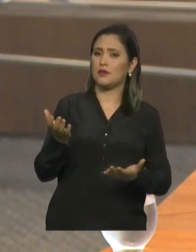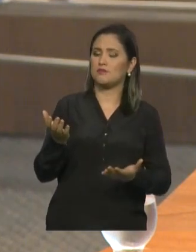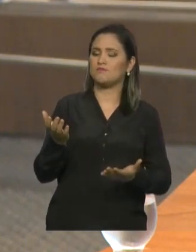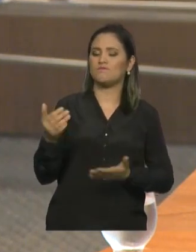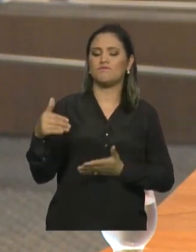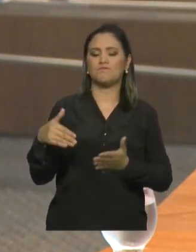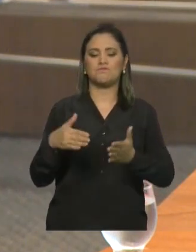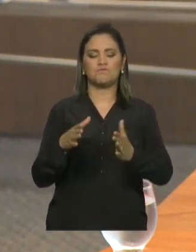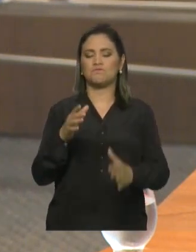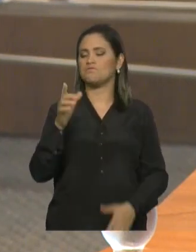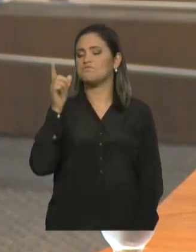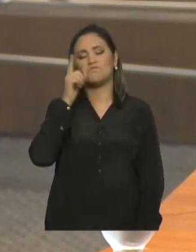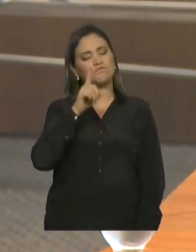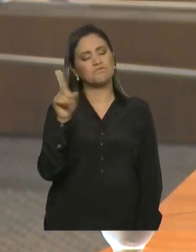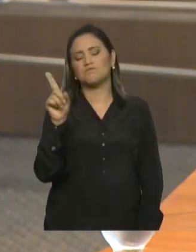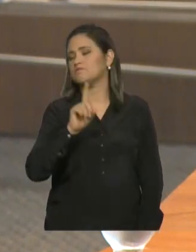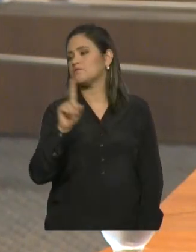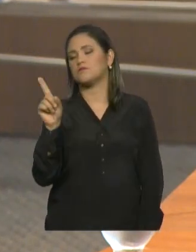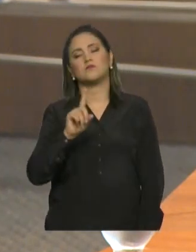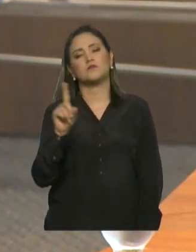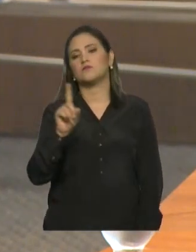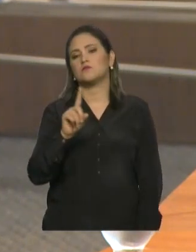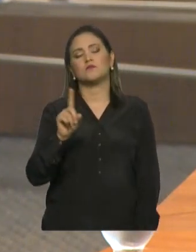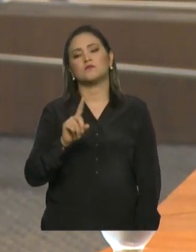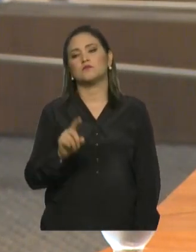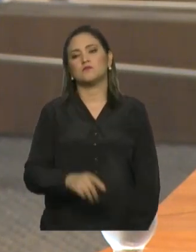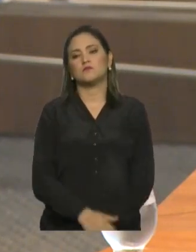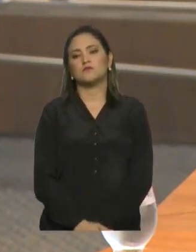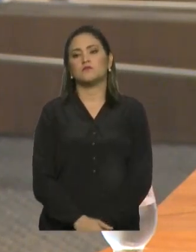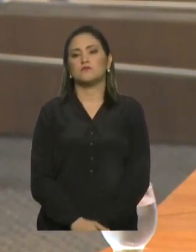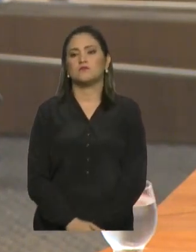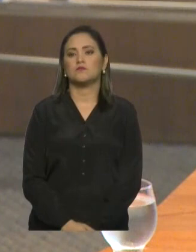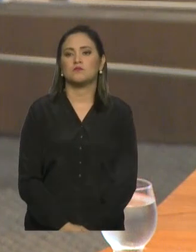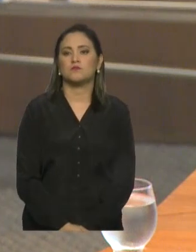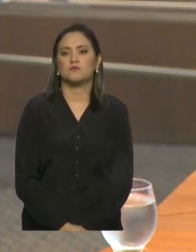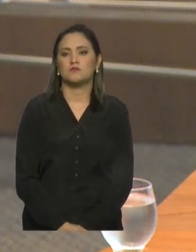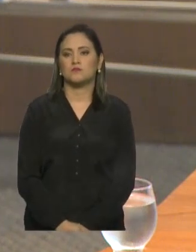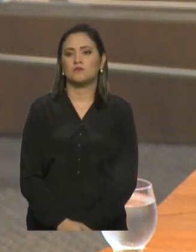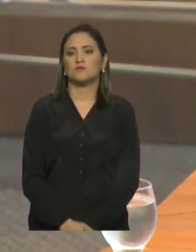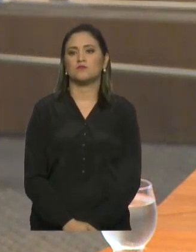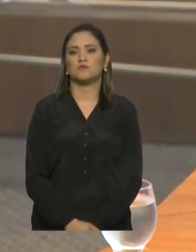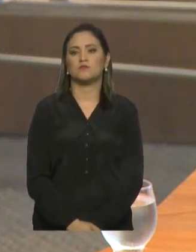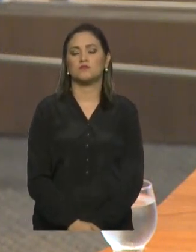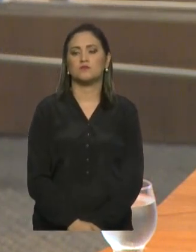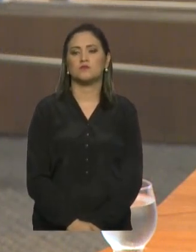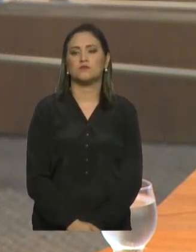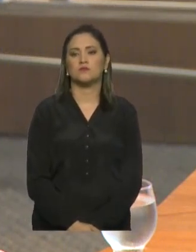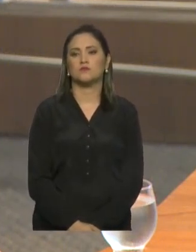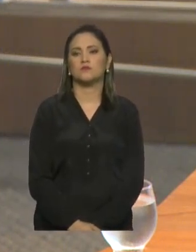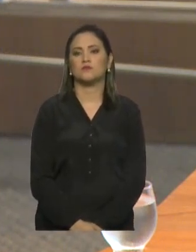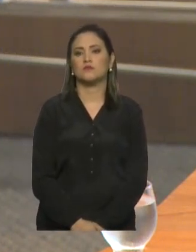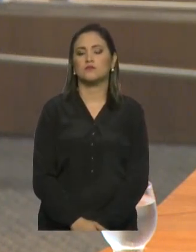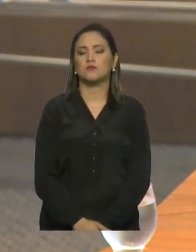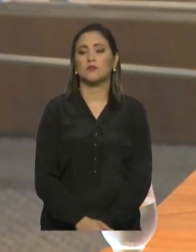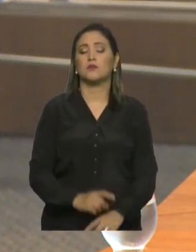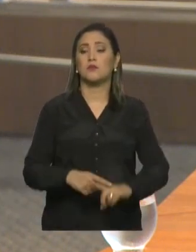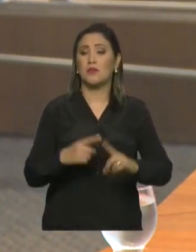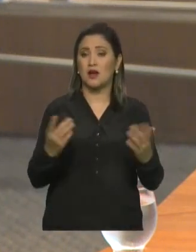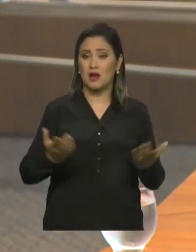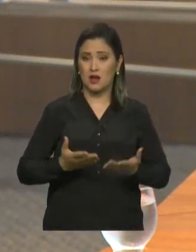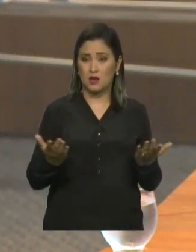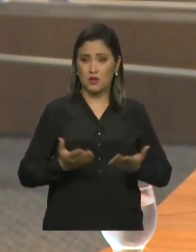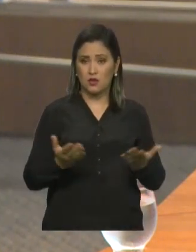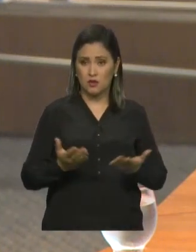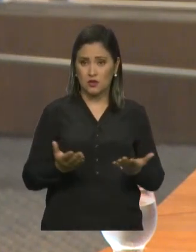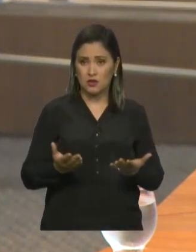intrafegável porque nenhuma sequer manutenção existia. Mas agora o momento é de buscar ajuda, o